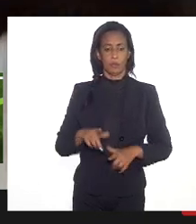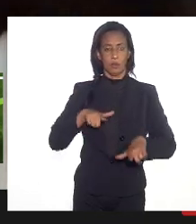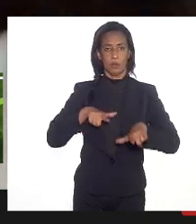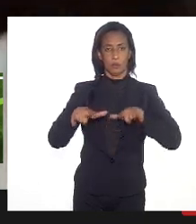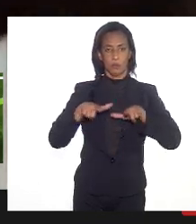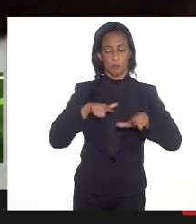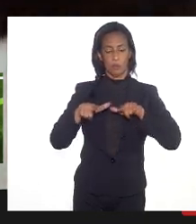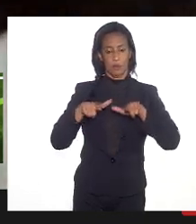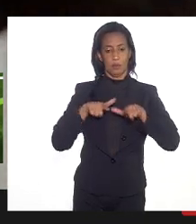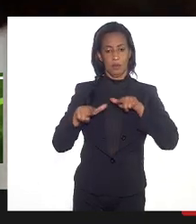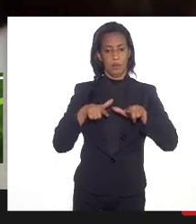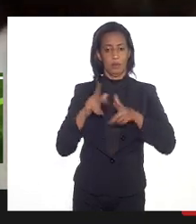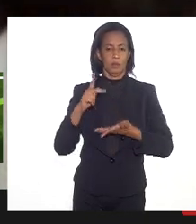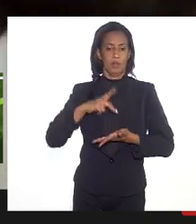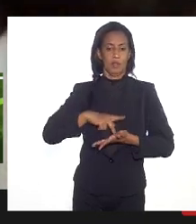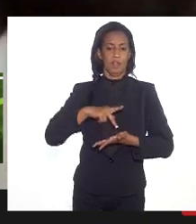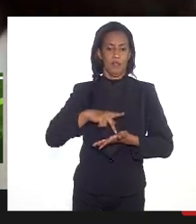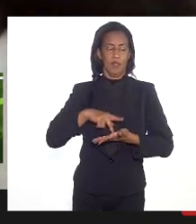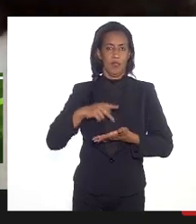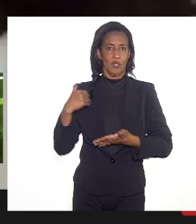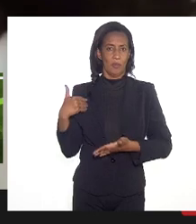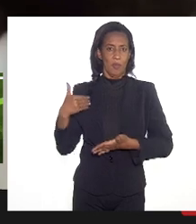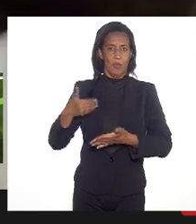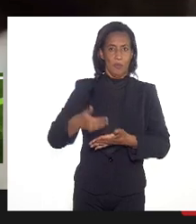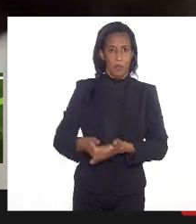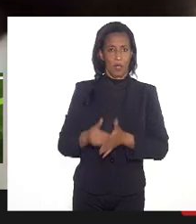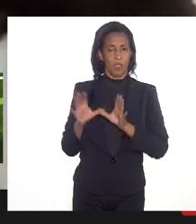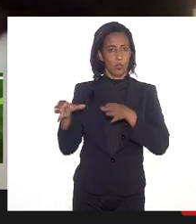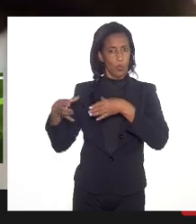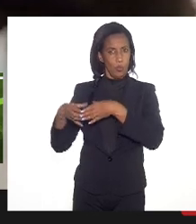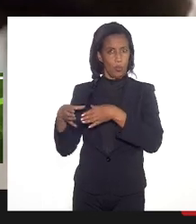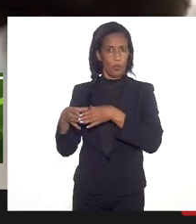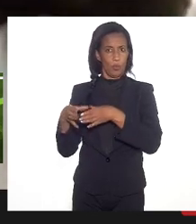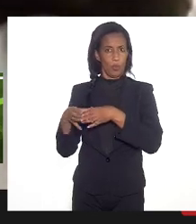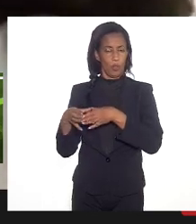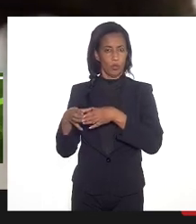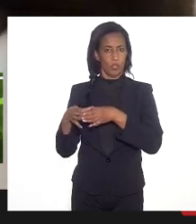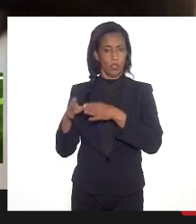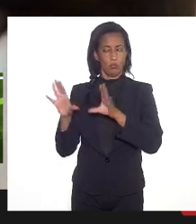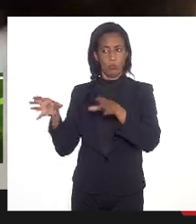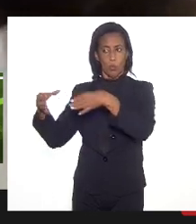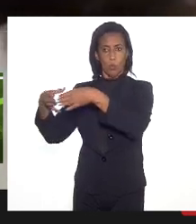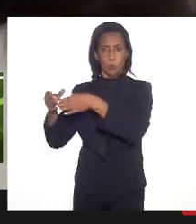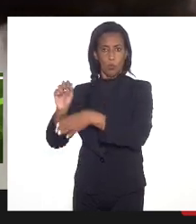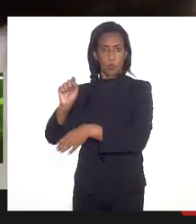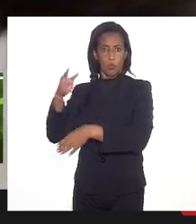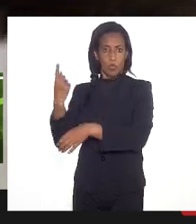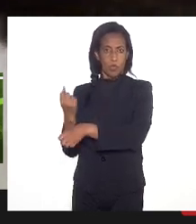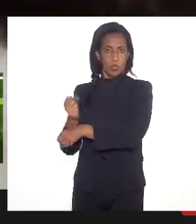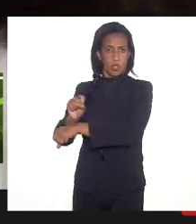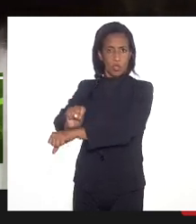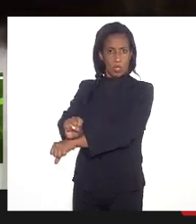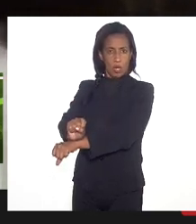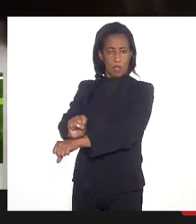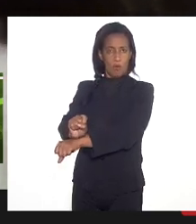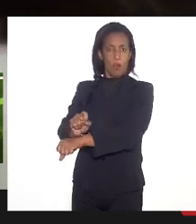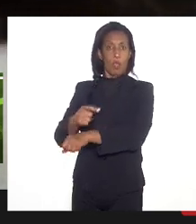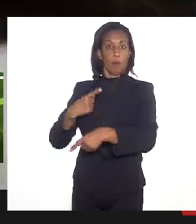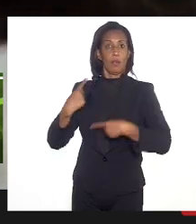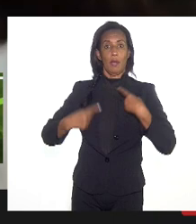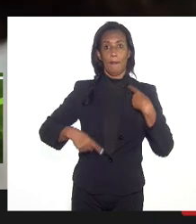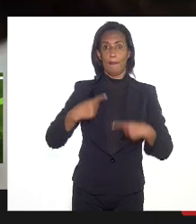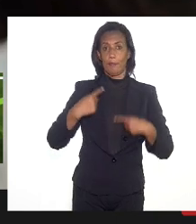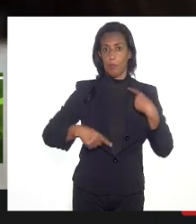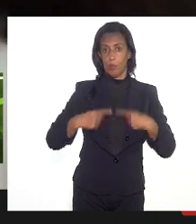trabalho, na verdade, a minha aproximação com as comunidades quilombolas é por meio da política de